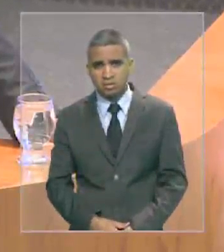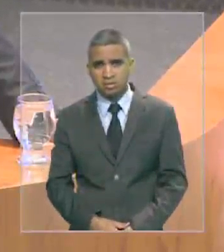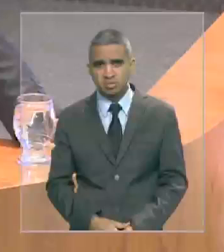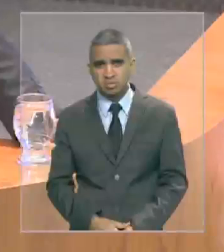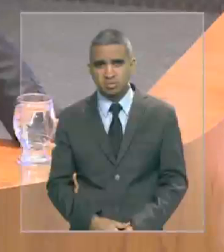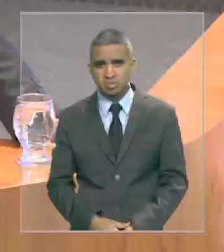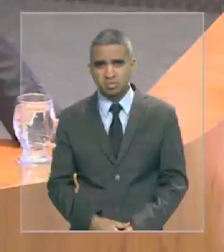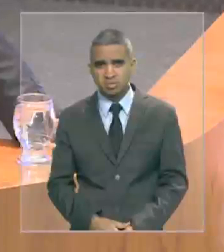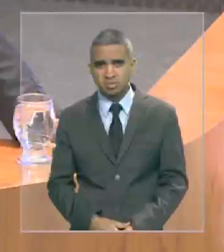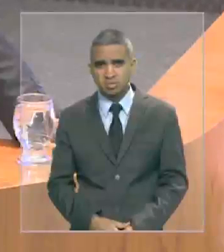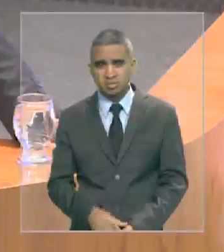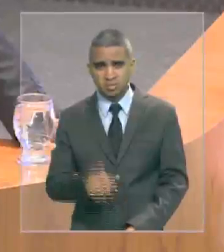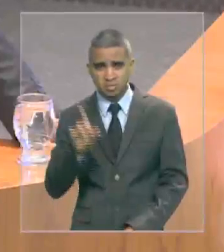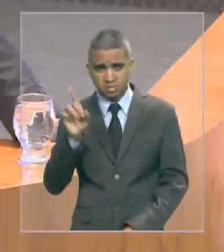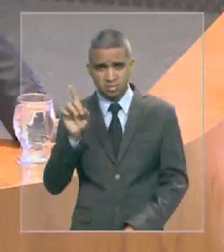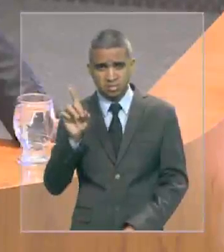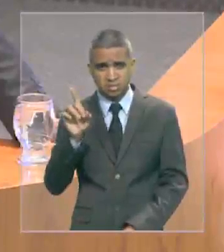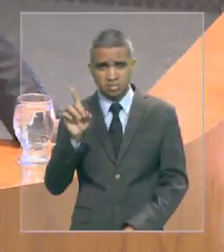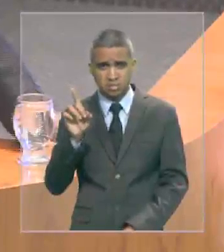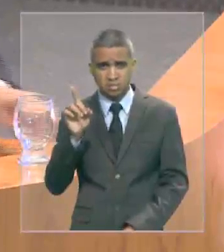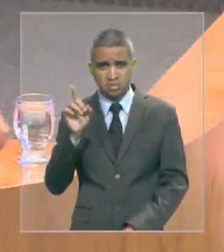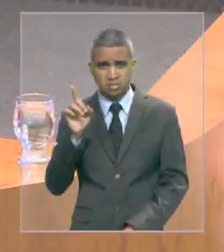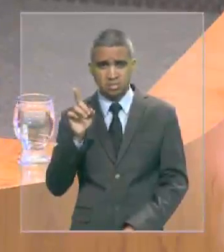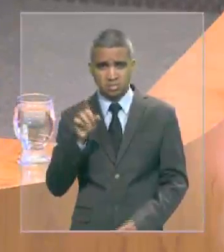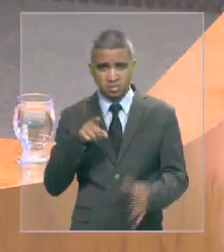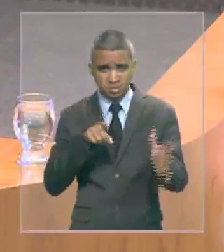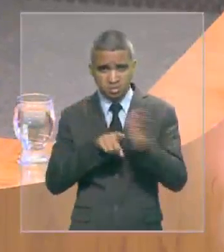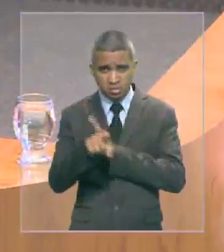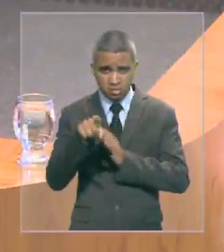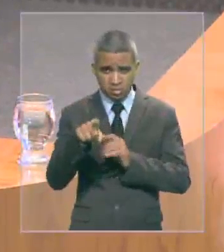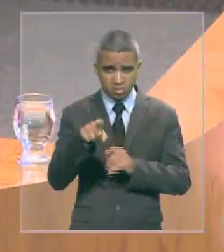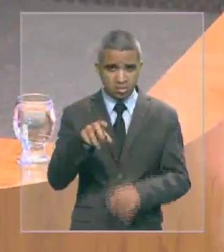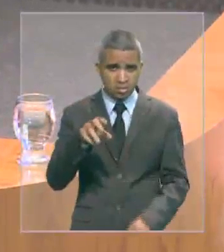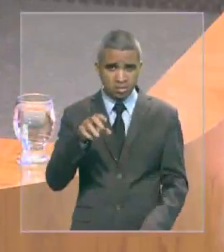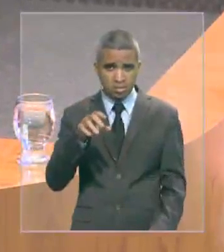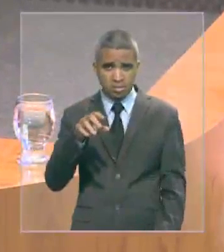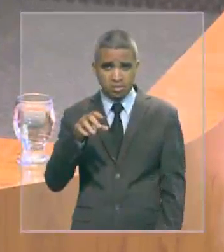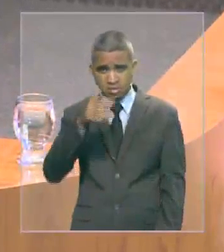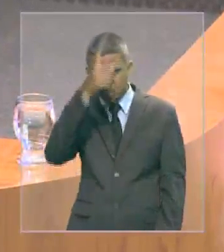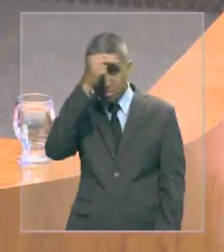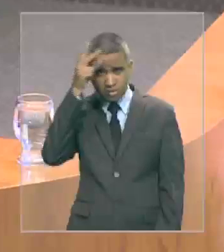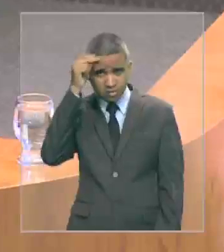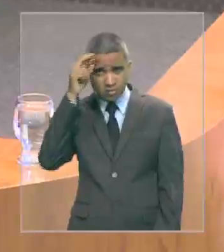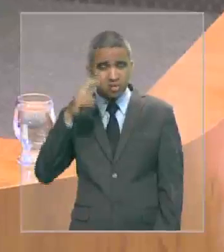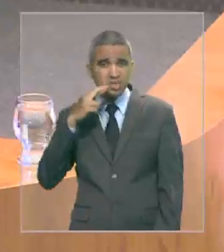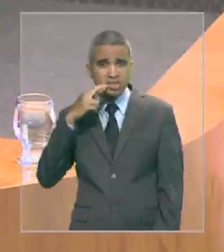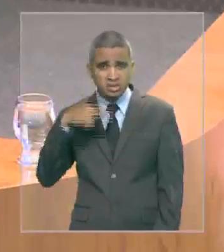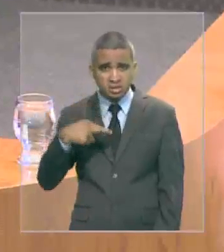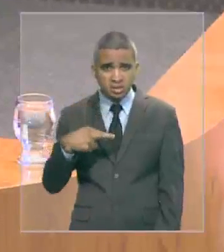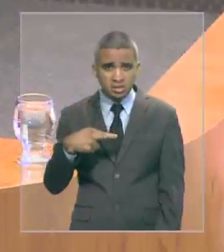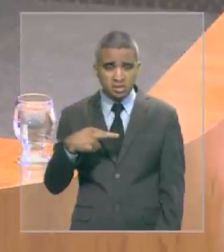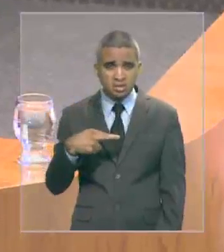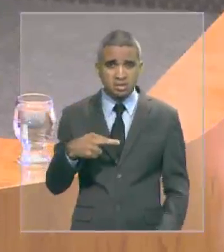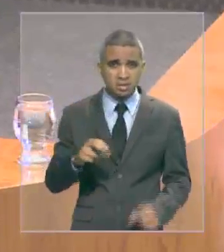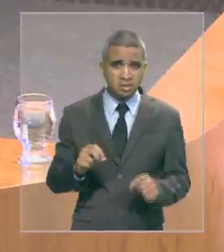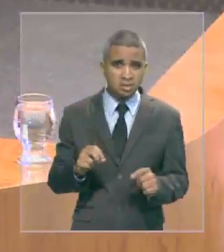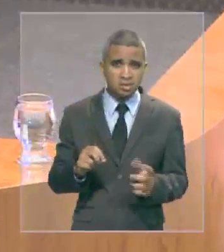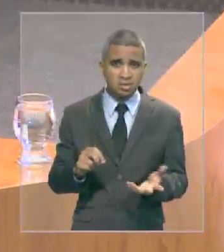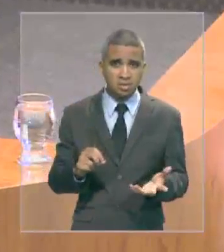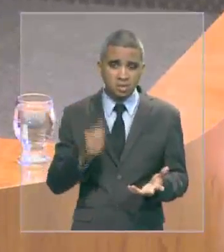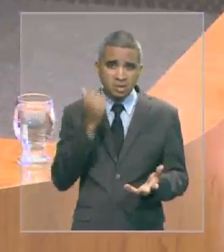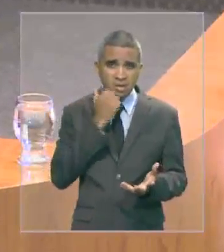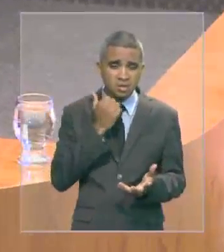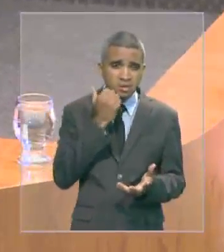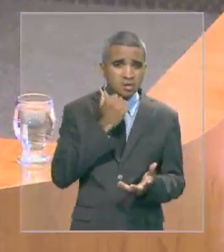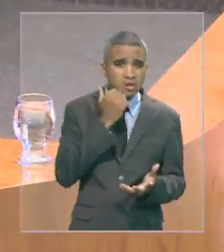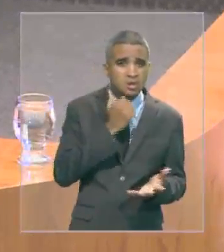Eu faço uma pergunta ao senhor. O prefeito João Castelo foi canalha ao fim de prejudicar, de